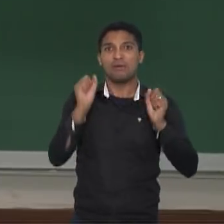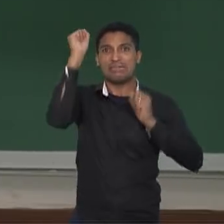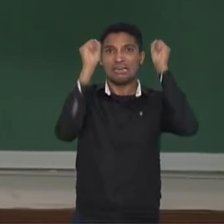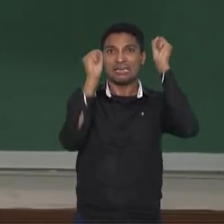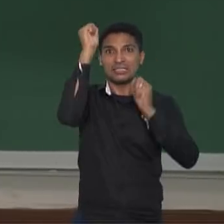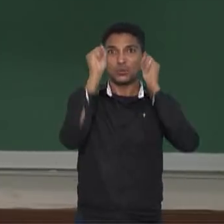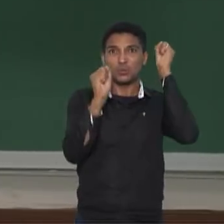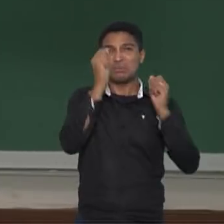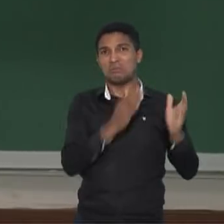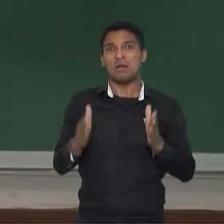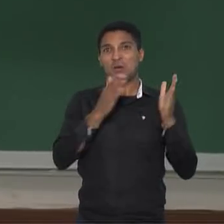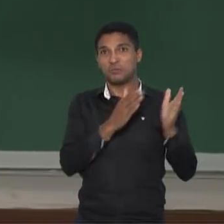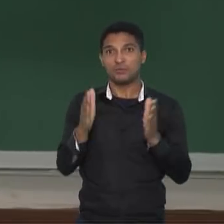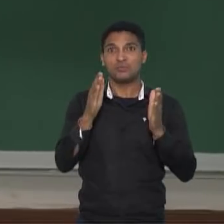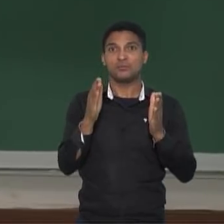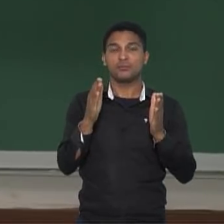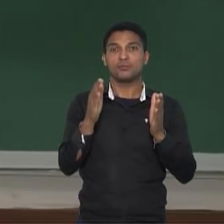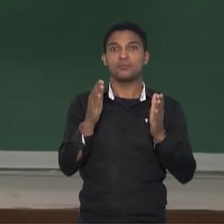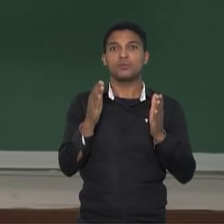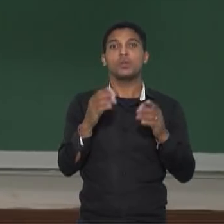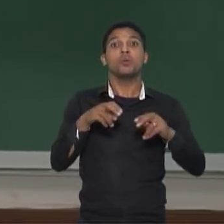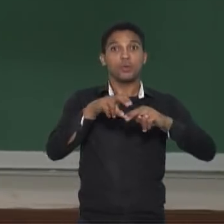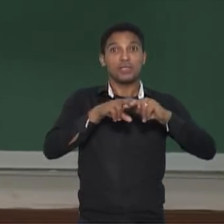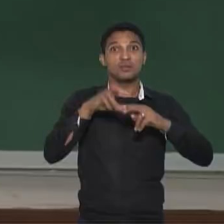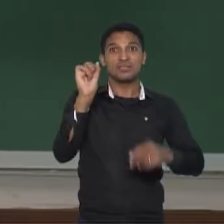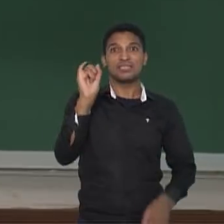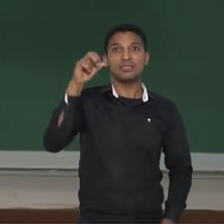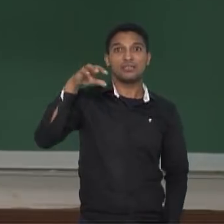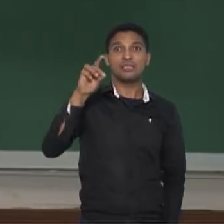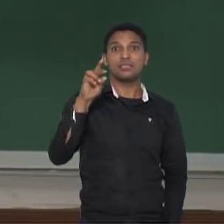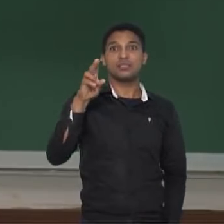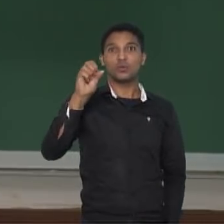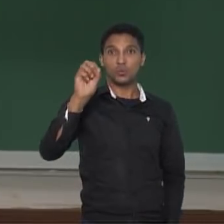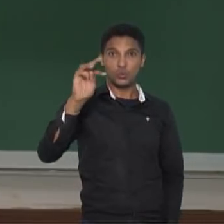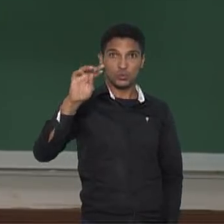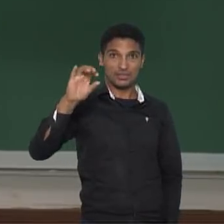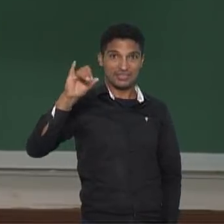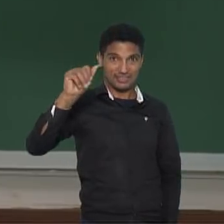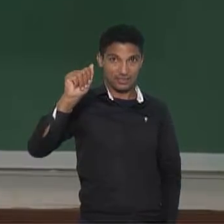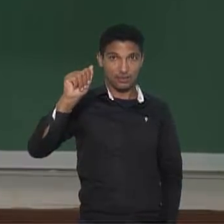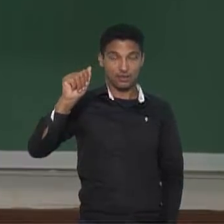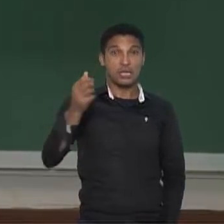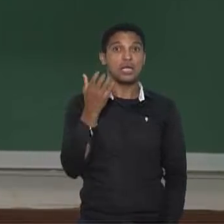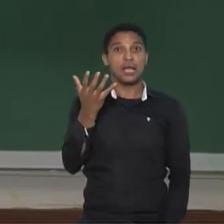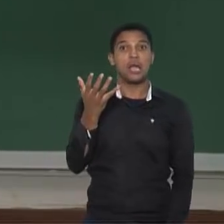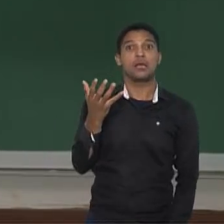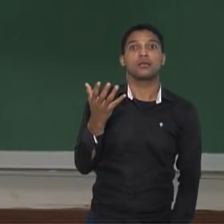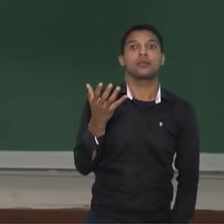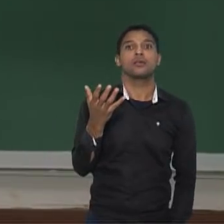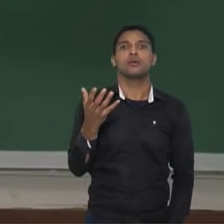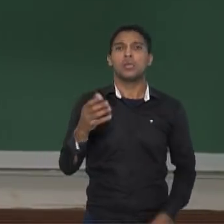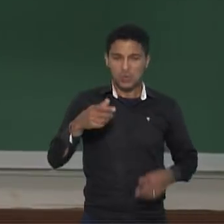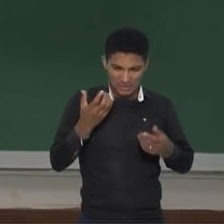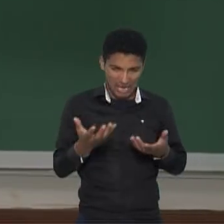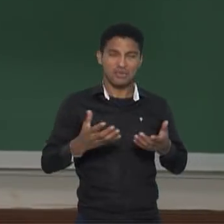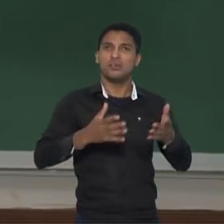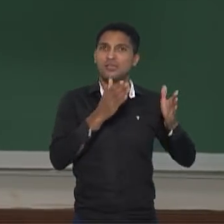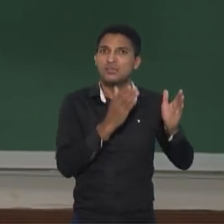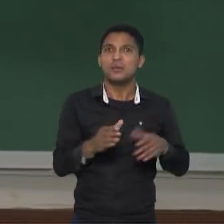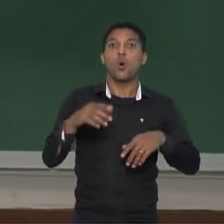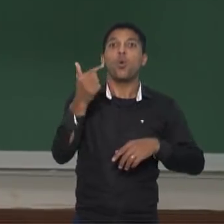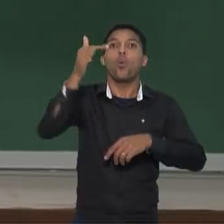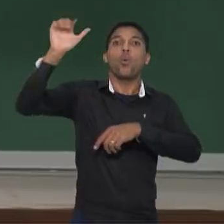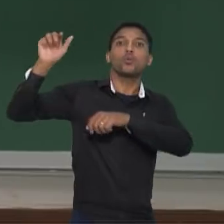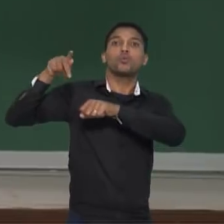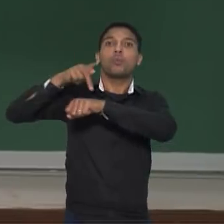Que as questões industriais vão buscando melhores ofertas de poder produzir mais em outros